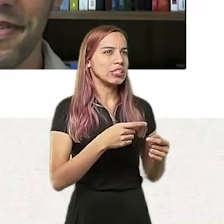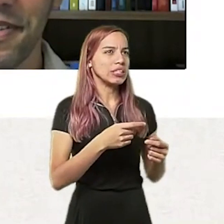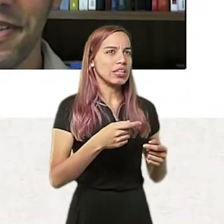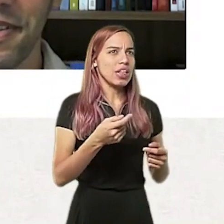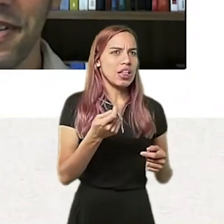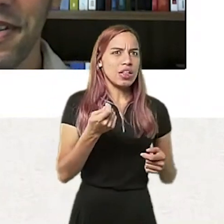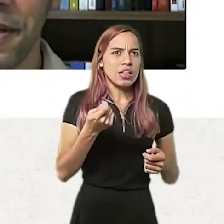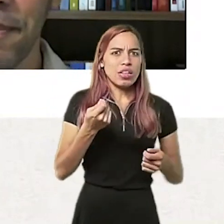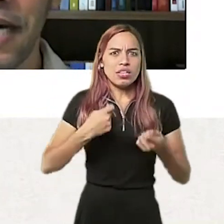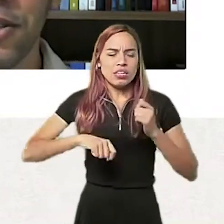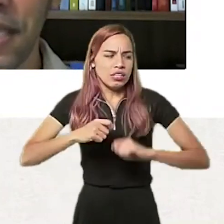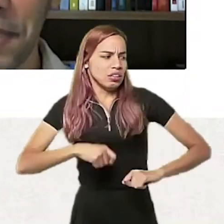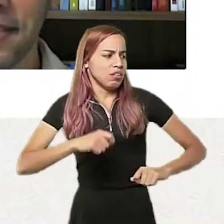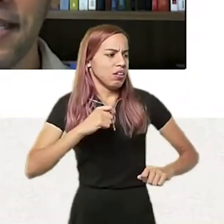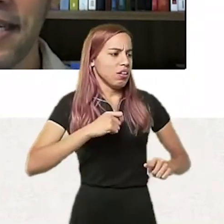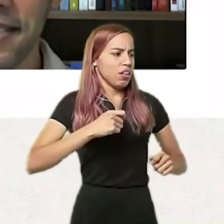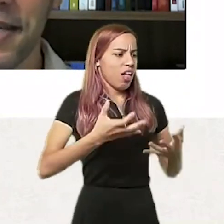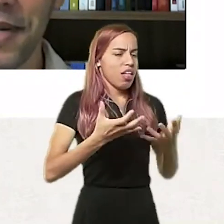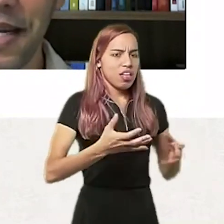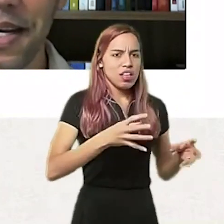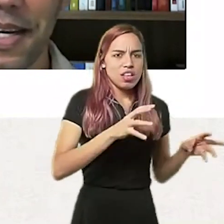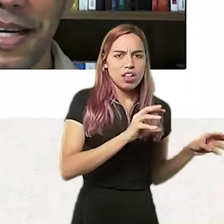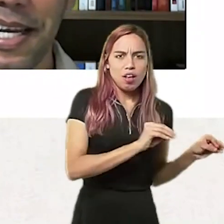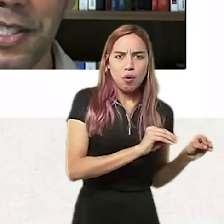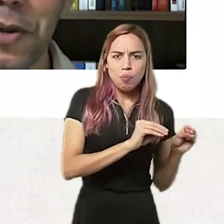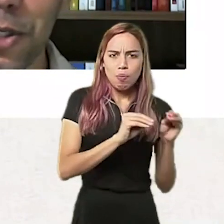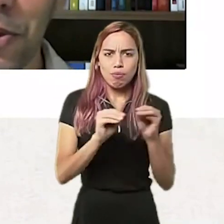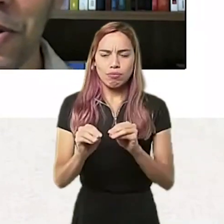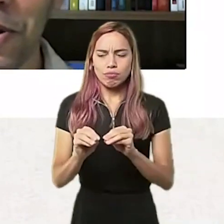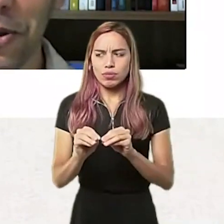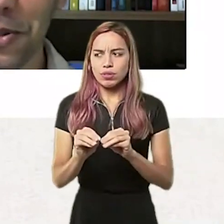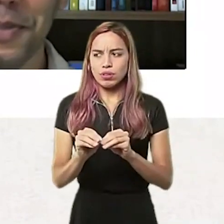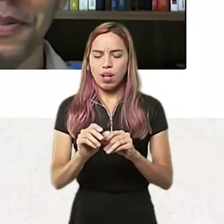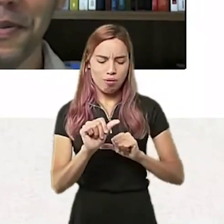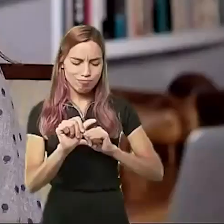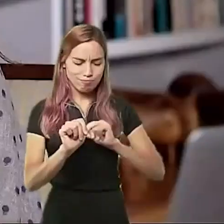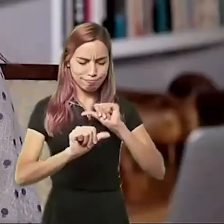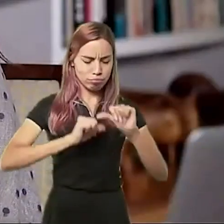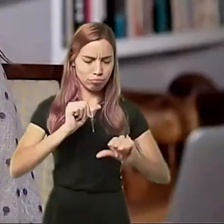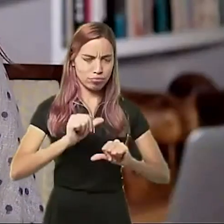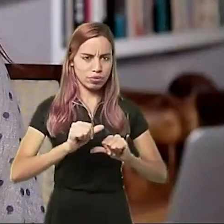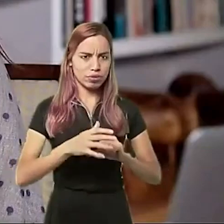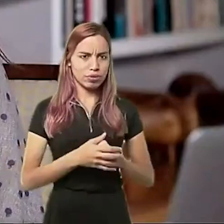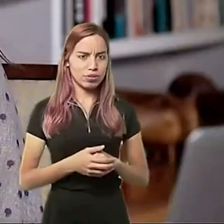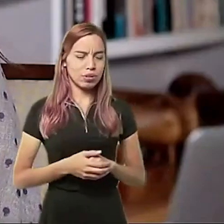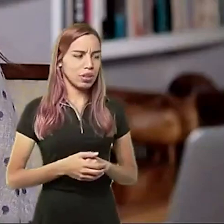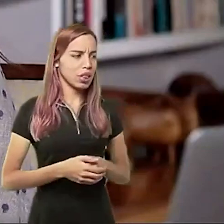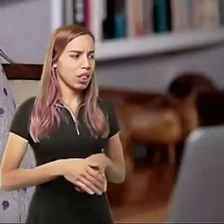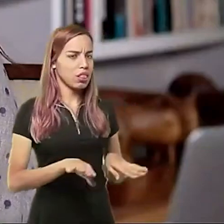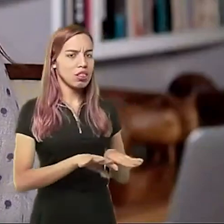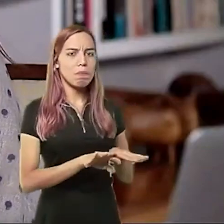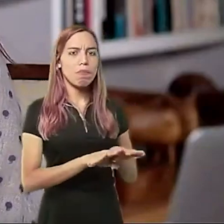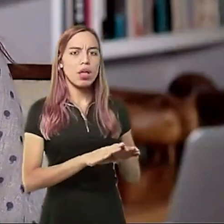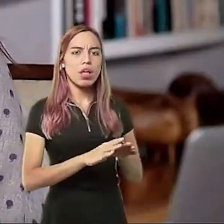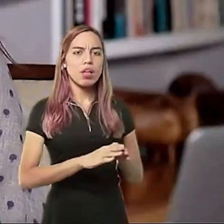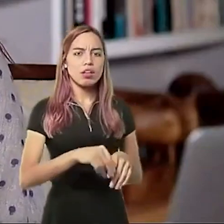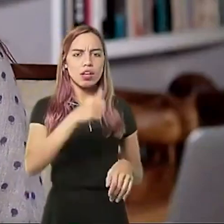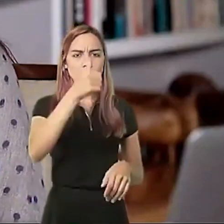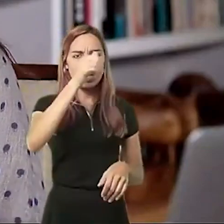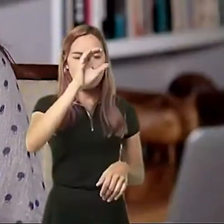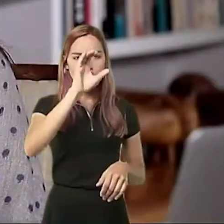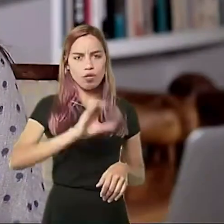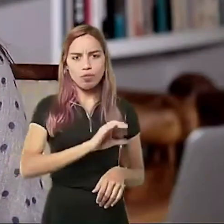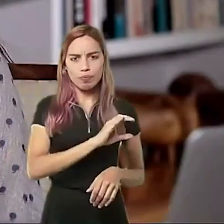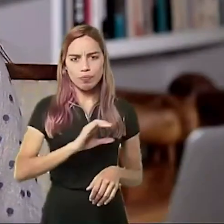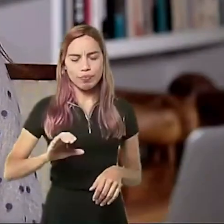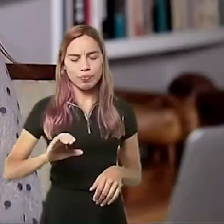do Bispo também. O manto da apresentação. O manto da apresentação também vem ali, você vai junto, né? Você vai